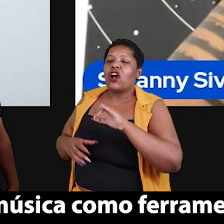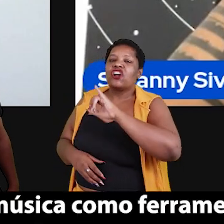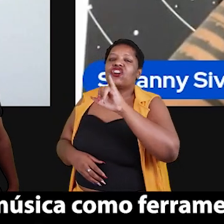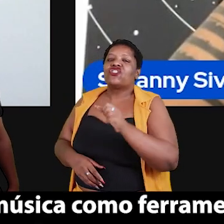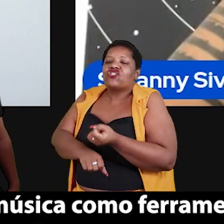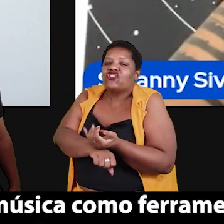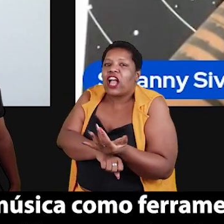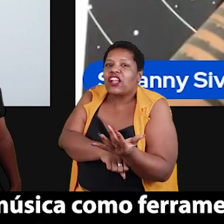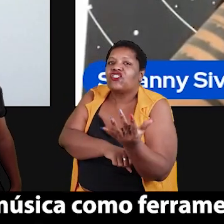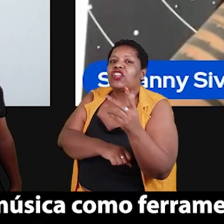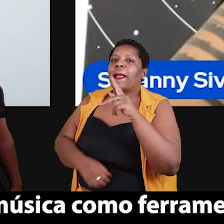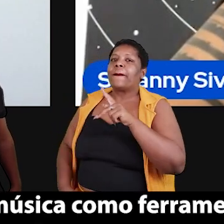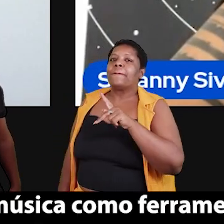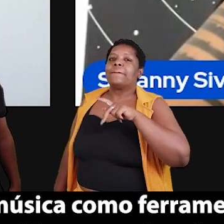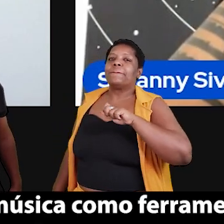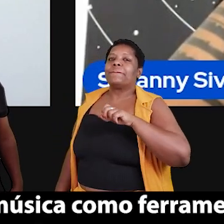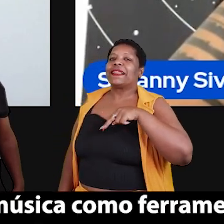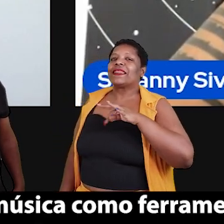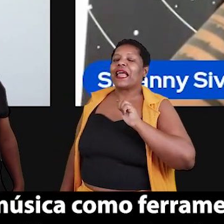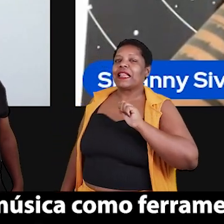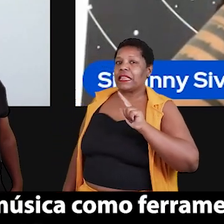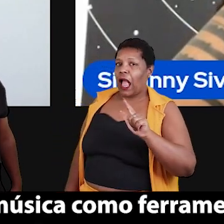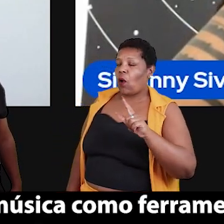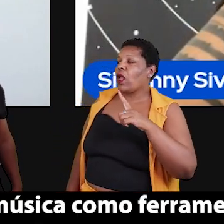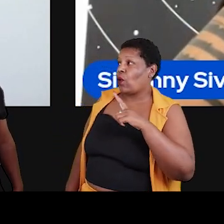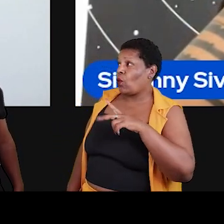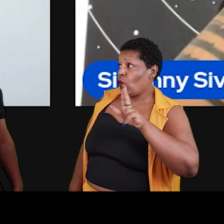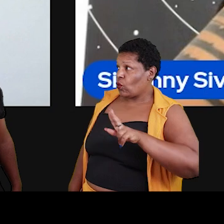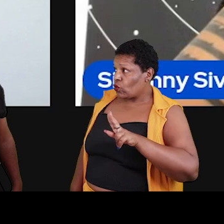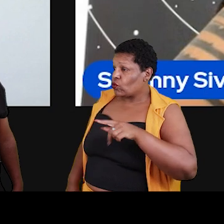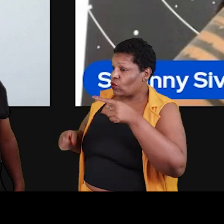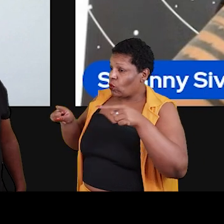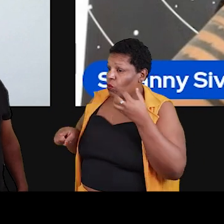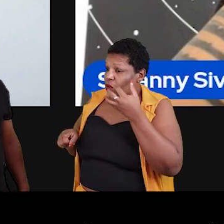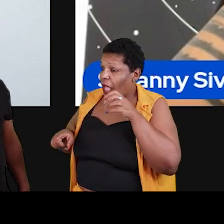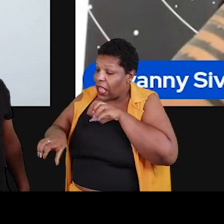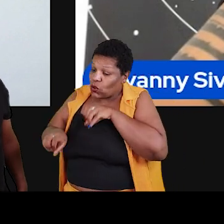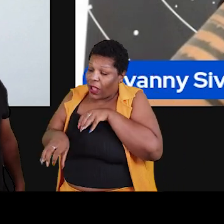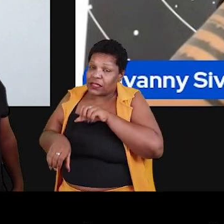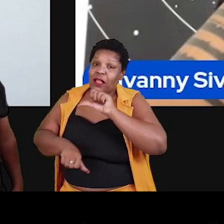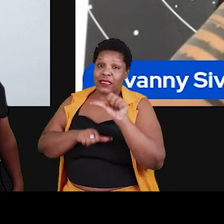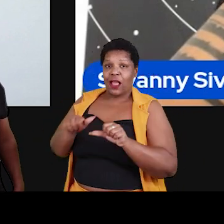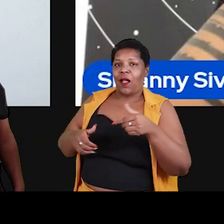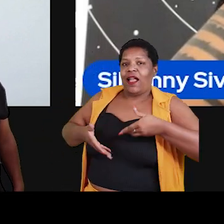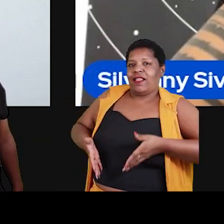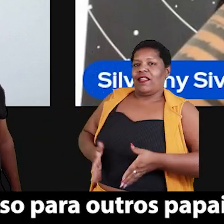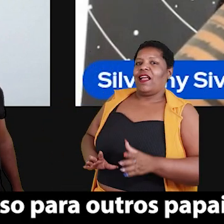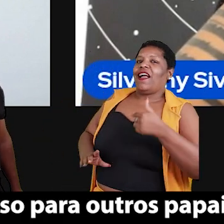onde eu uso a música como ferramenta de educação, mas agora é muito do meu interesse pós a